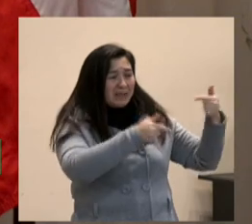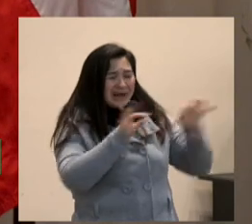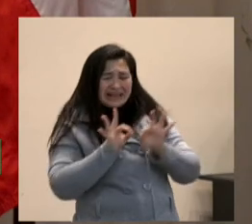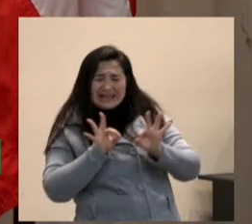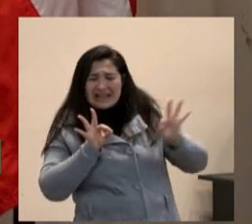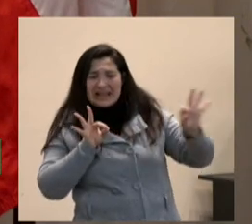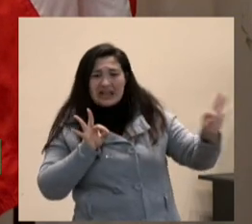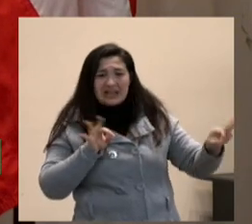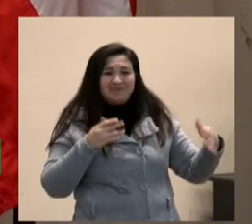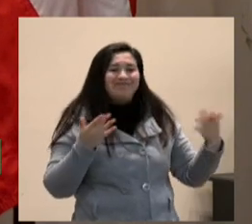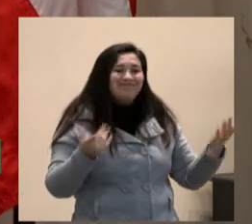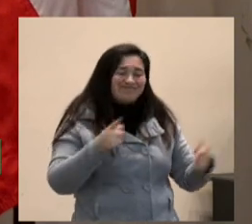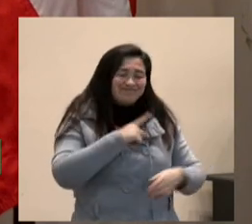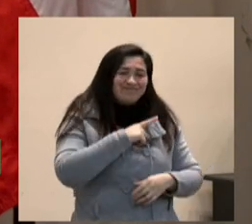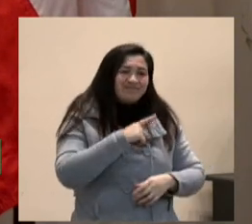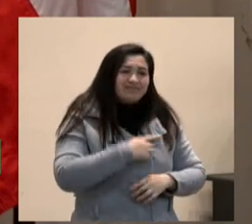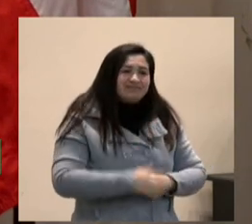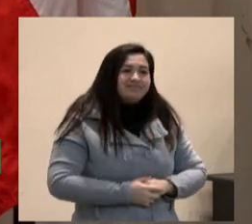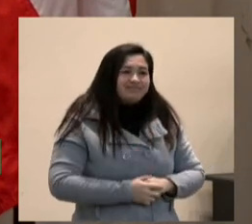a marca da